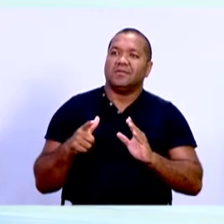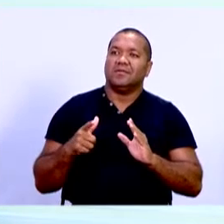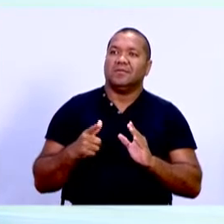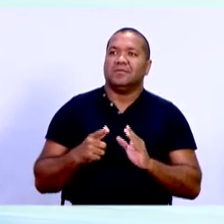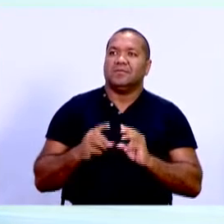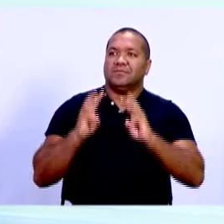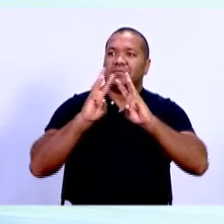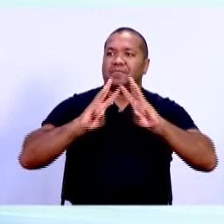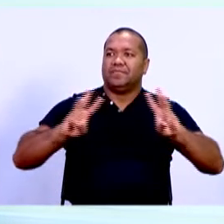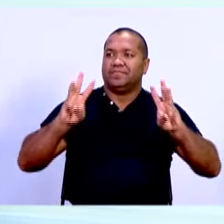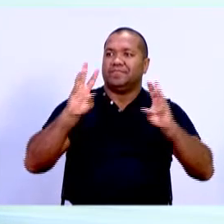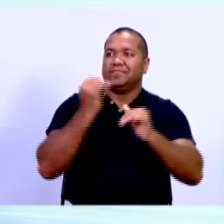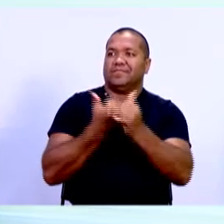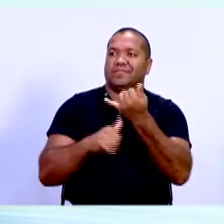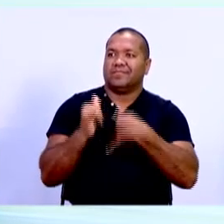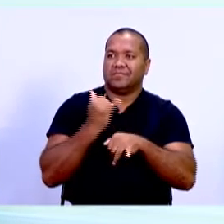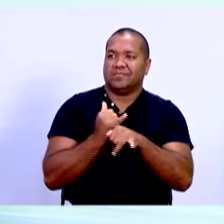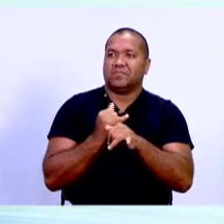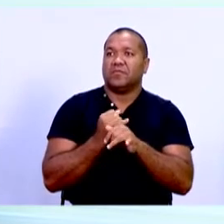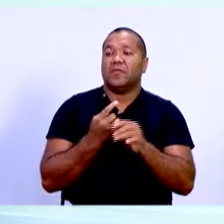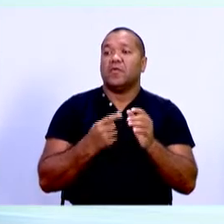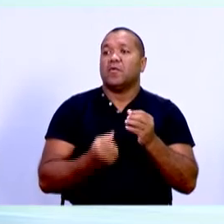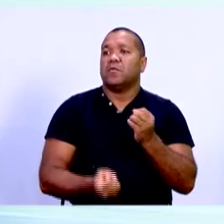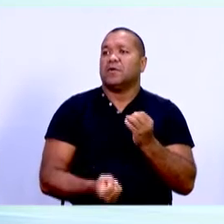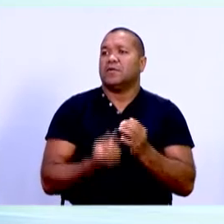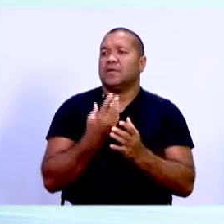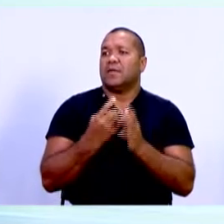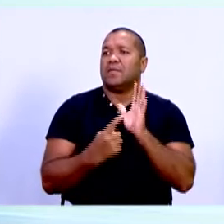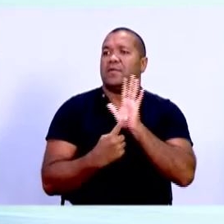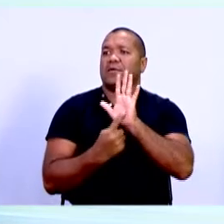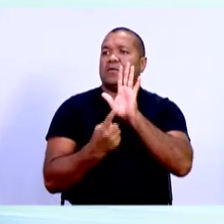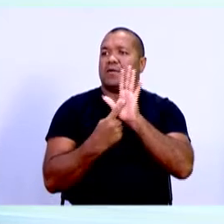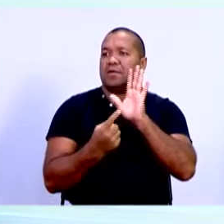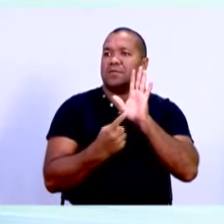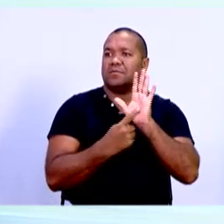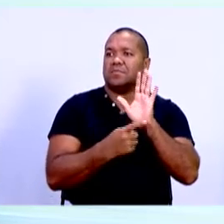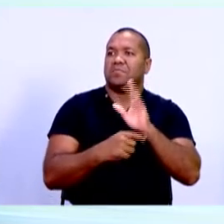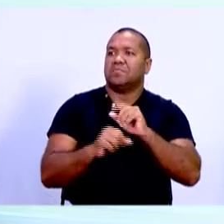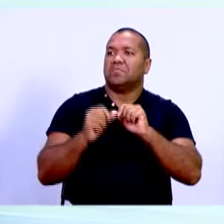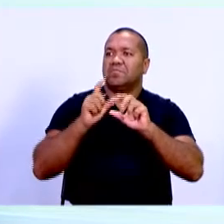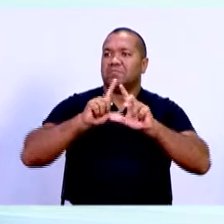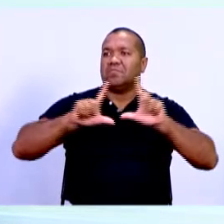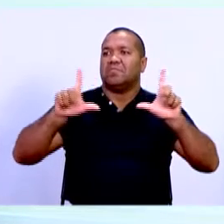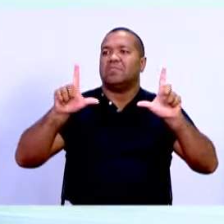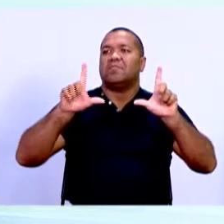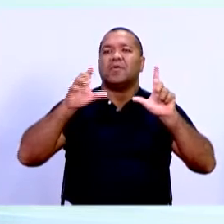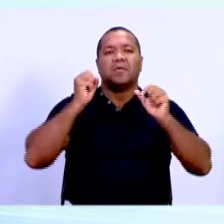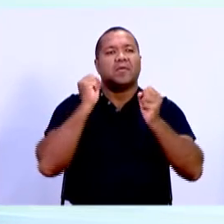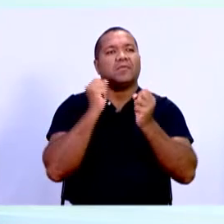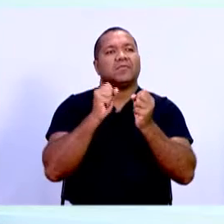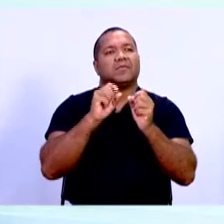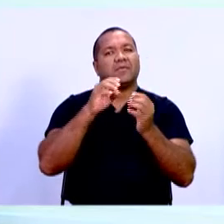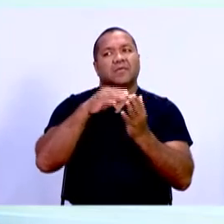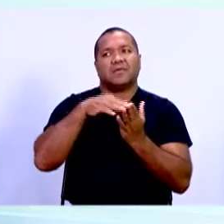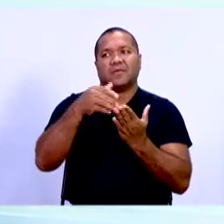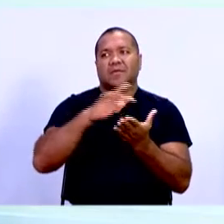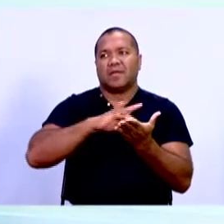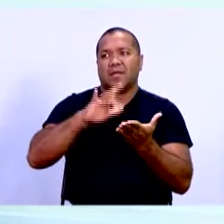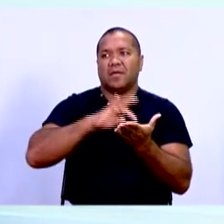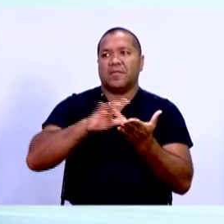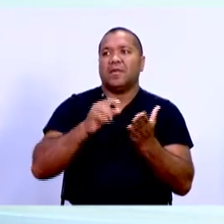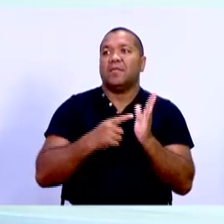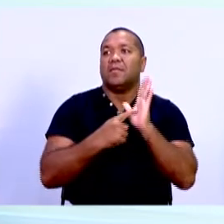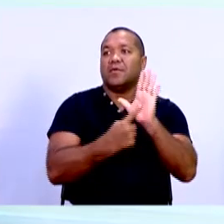aleatoriamente na internet, vão começar a aparecer propagandas de tablet para você, apontando o site da